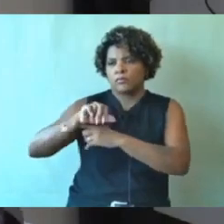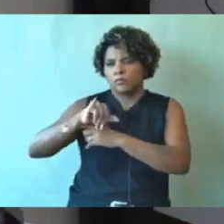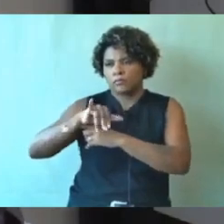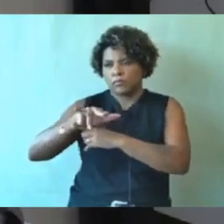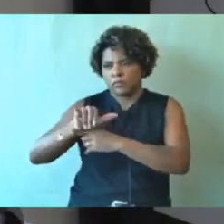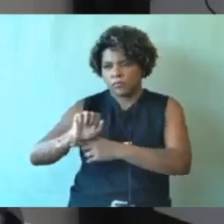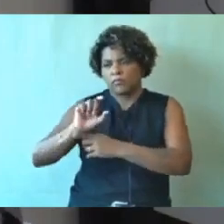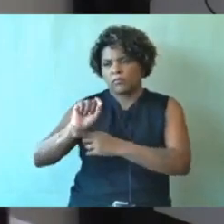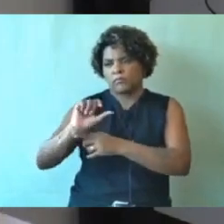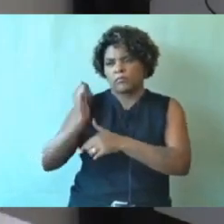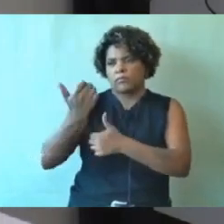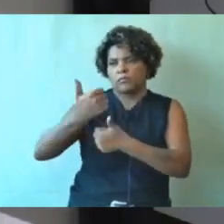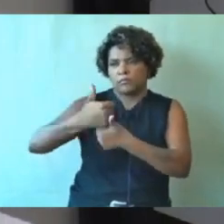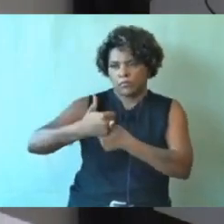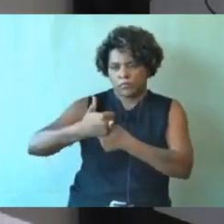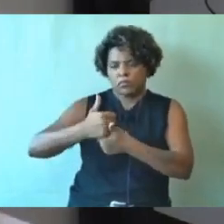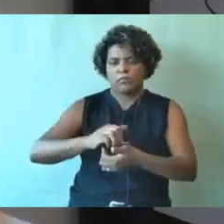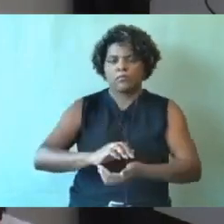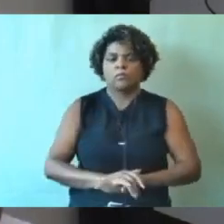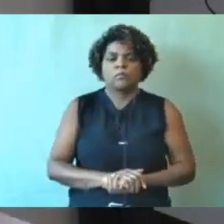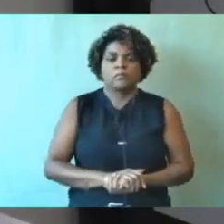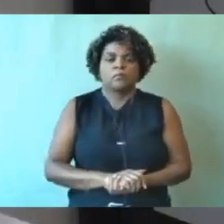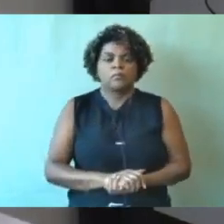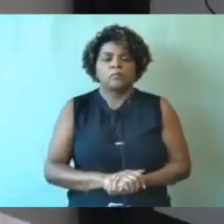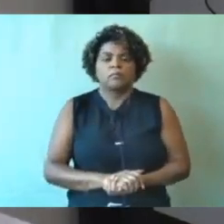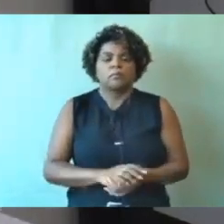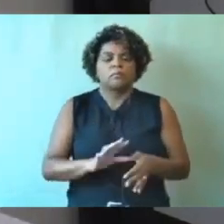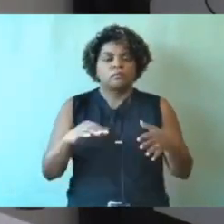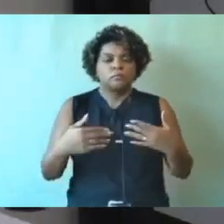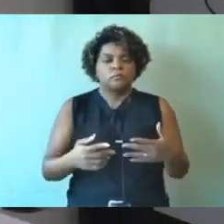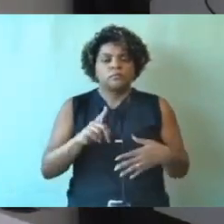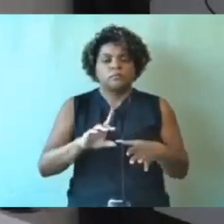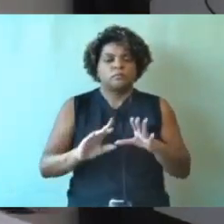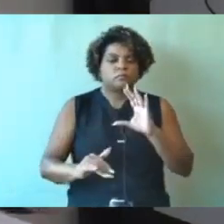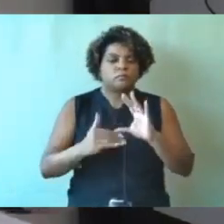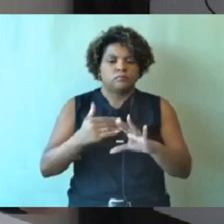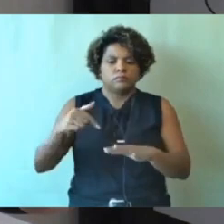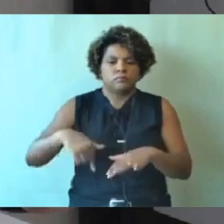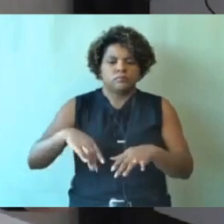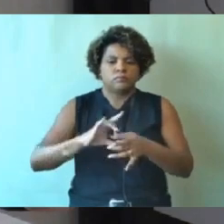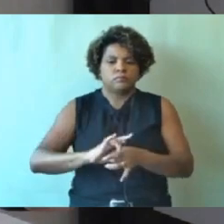aí balizado nessa autorização que o senhor vai mandar para a gente, é isso? Isso.